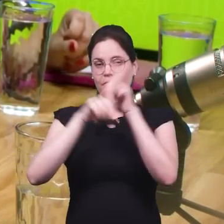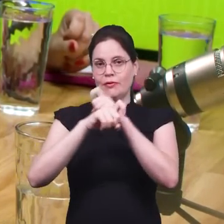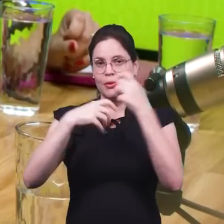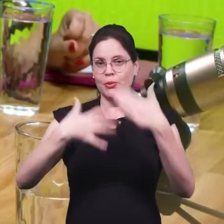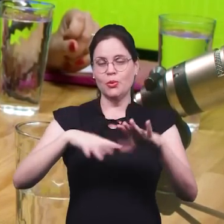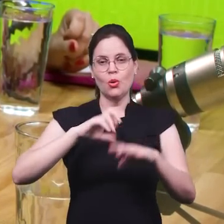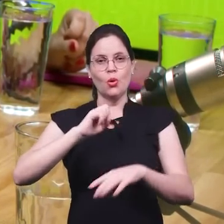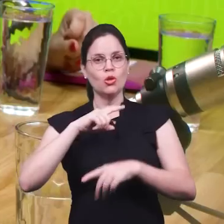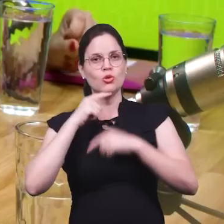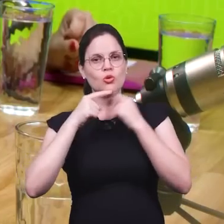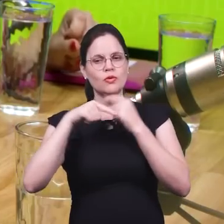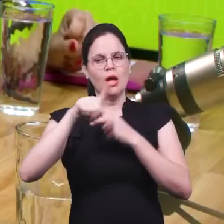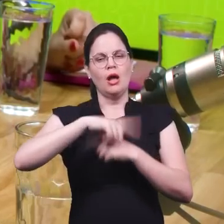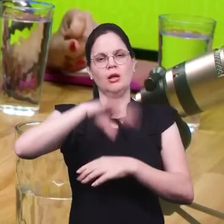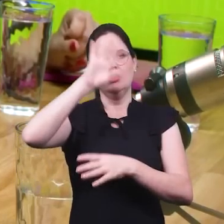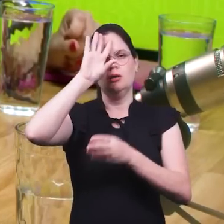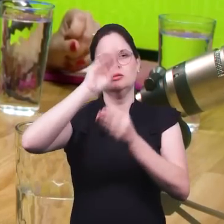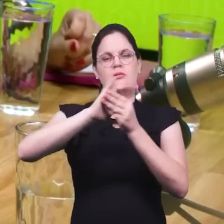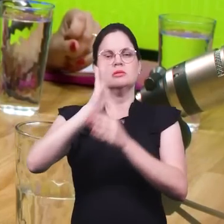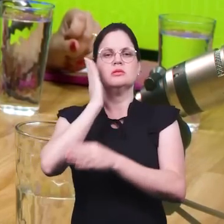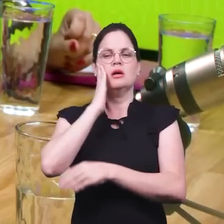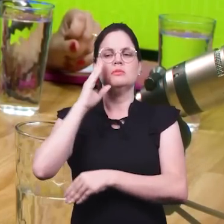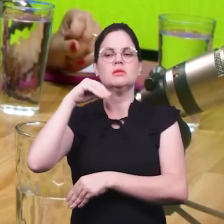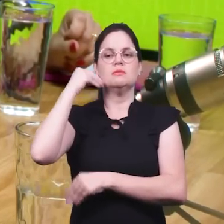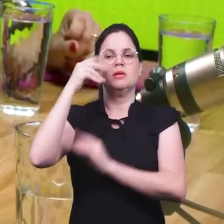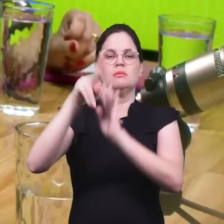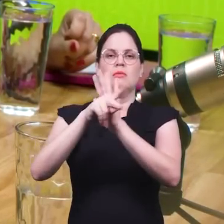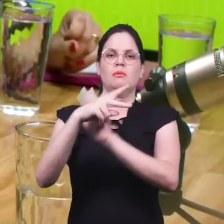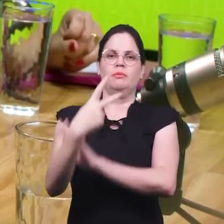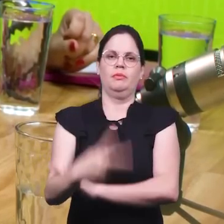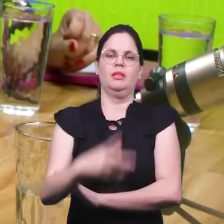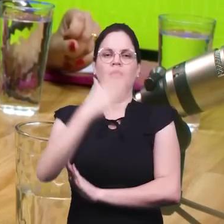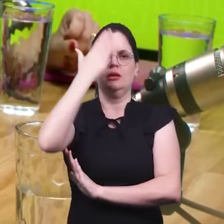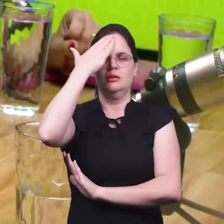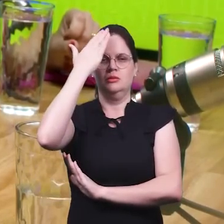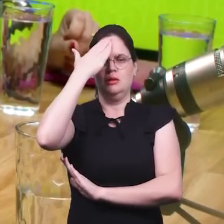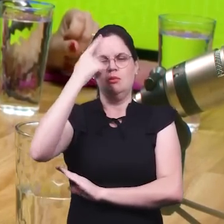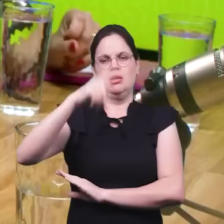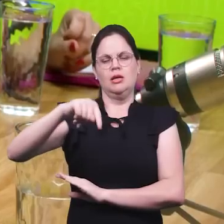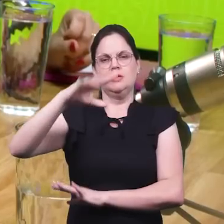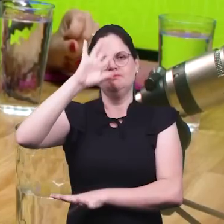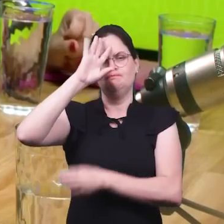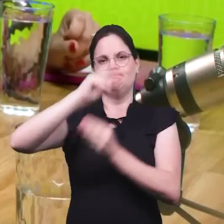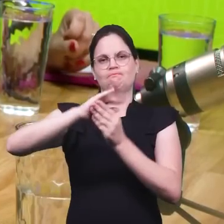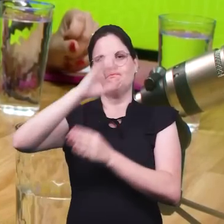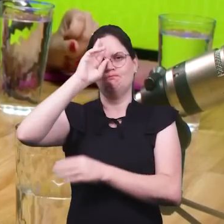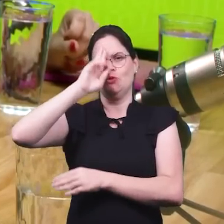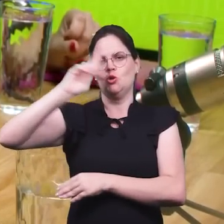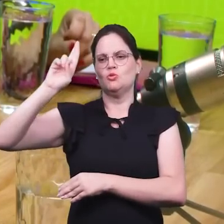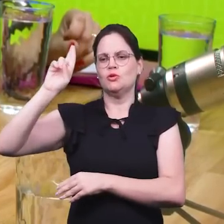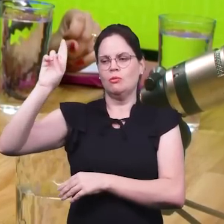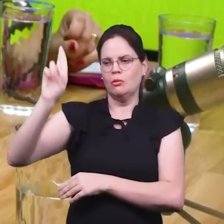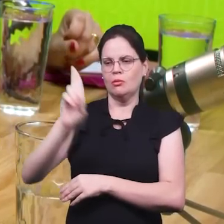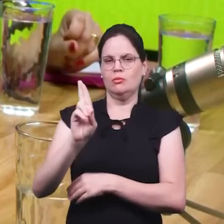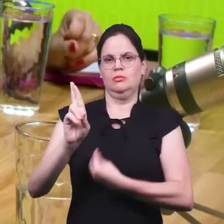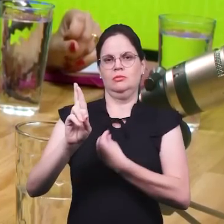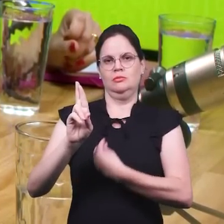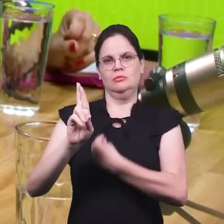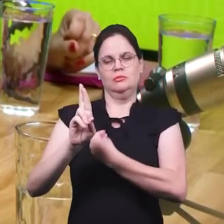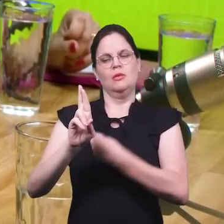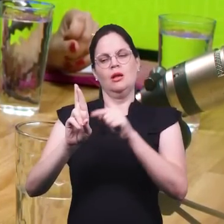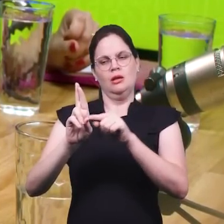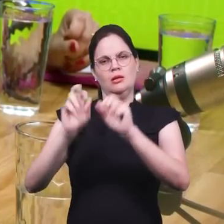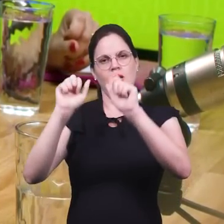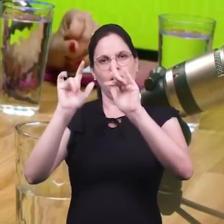de dúvida, terem a sua experiência e saber, né, que o Senhor, Ele está presente, Ele testifica,